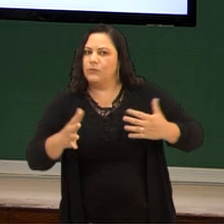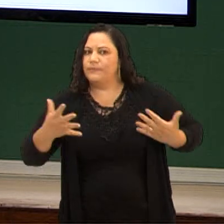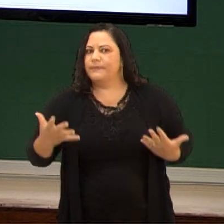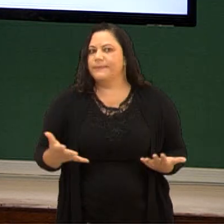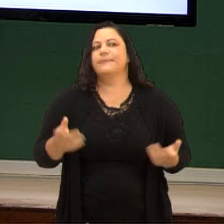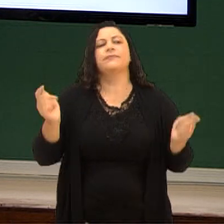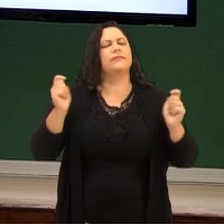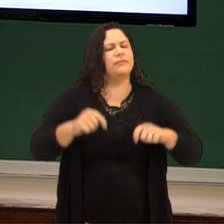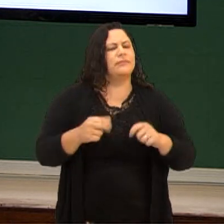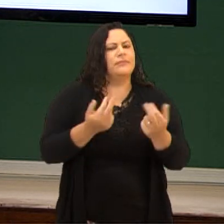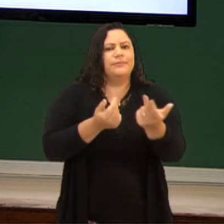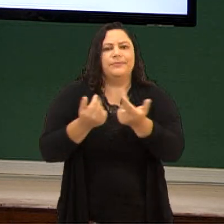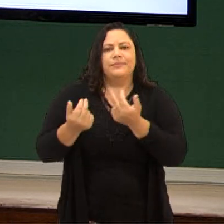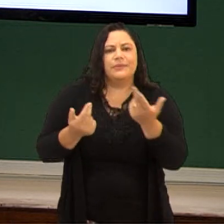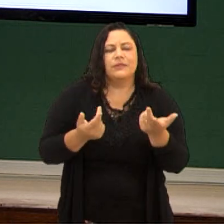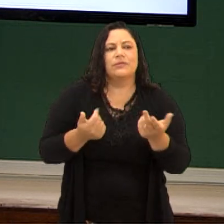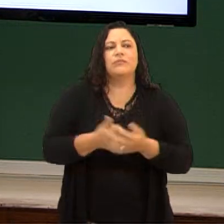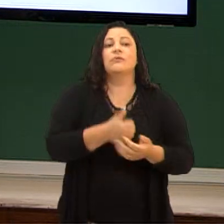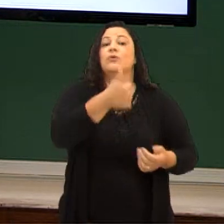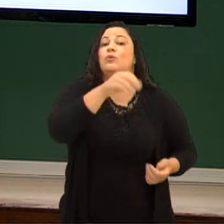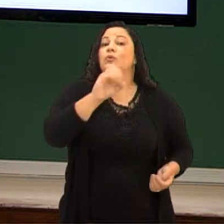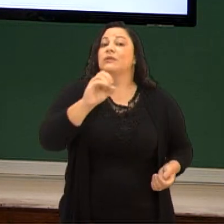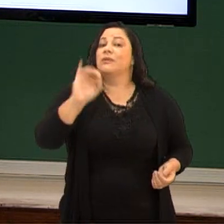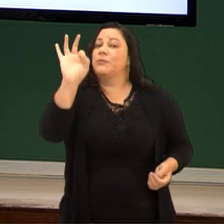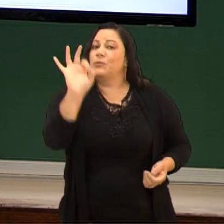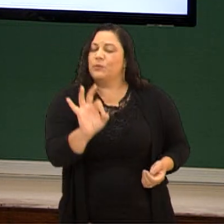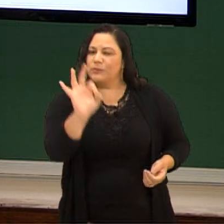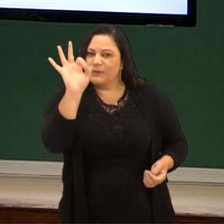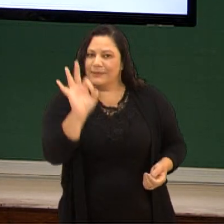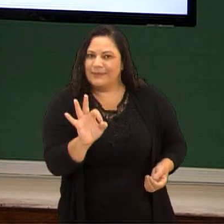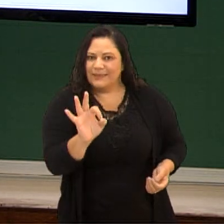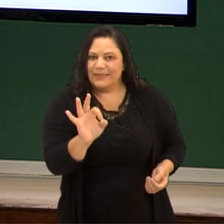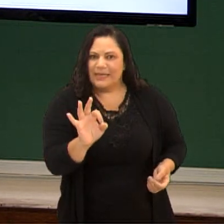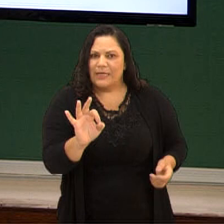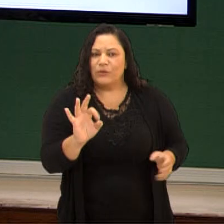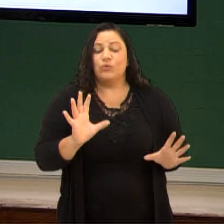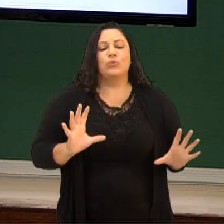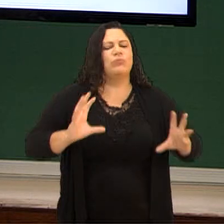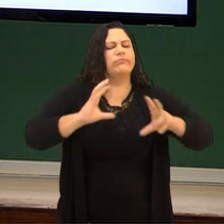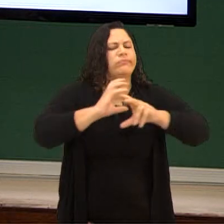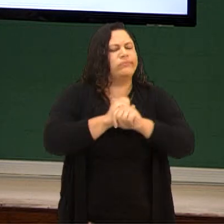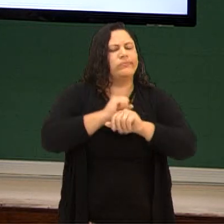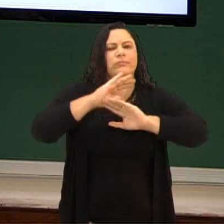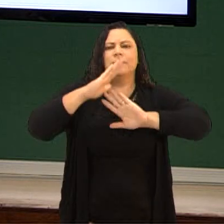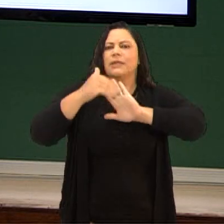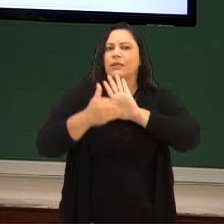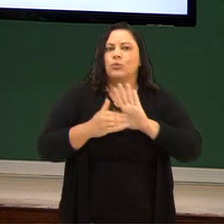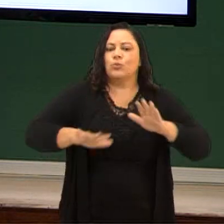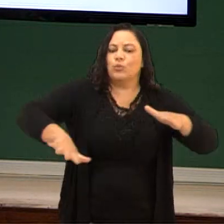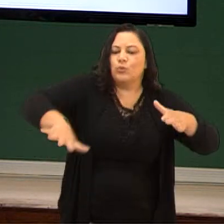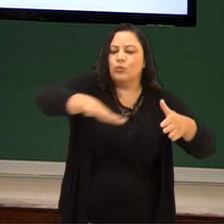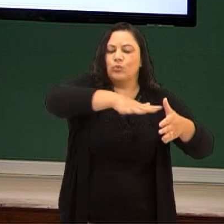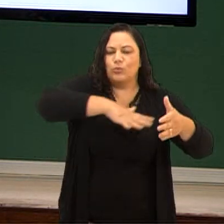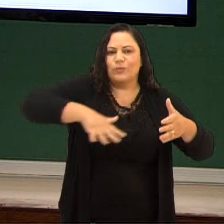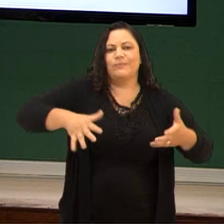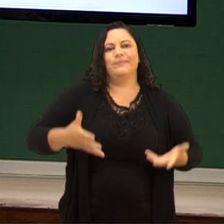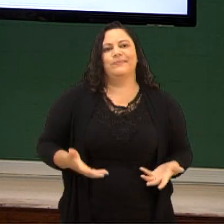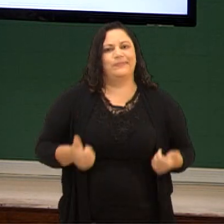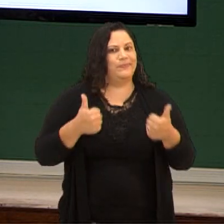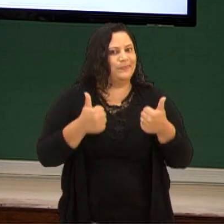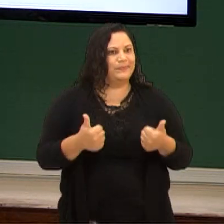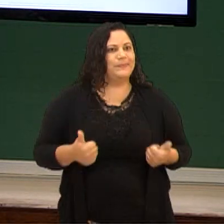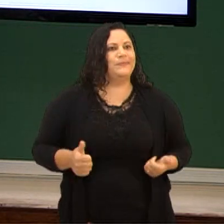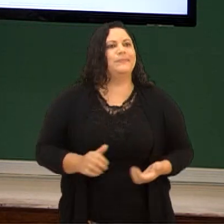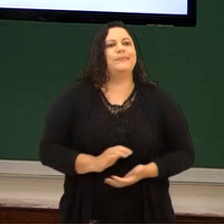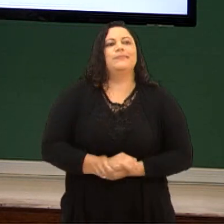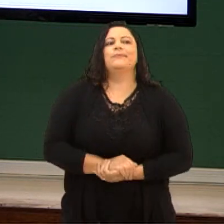o meu 100% agora no gráfico de setores, é toda essa superfície circular. Tudo bem?